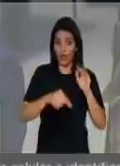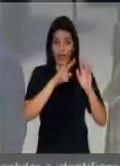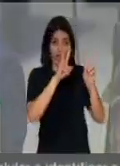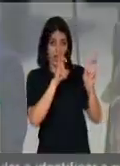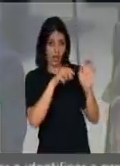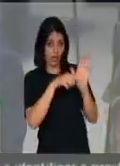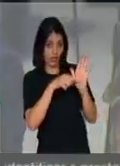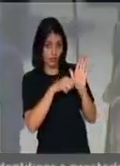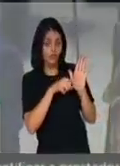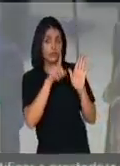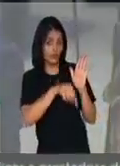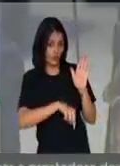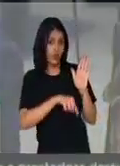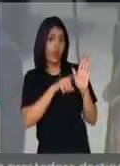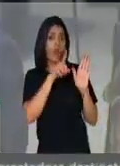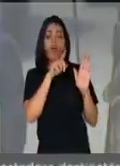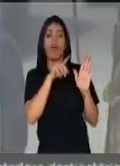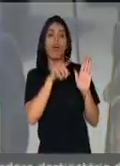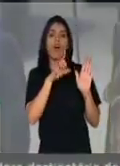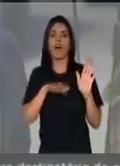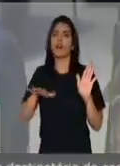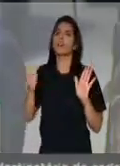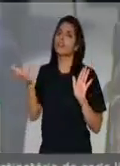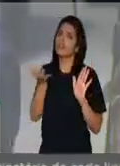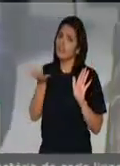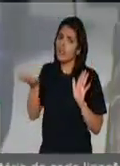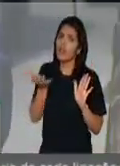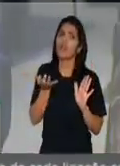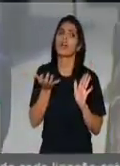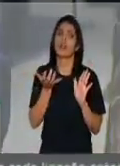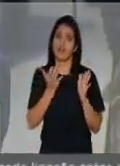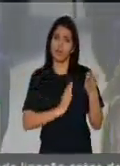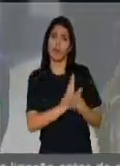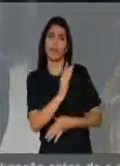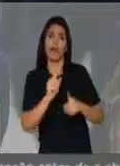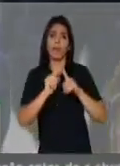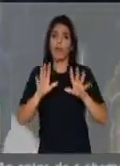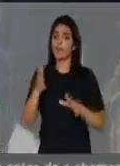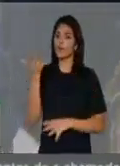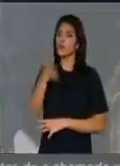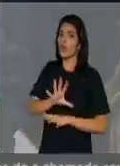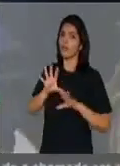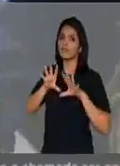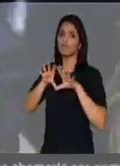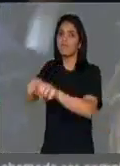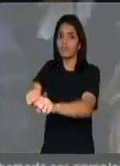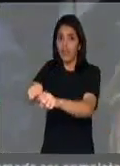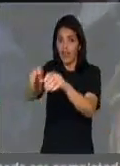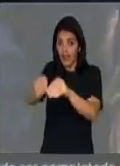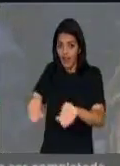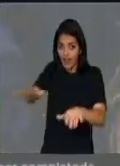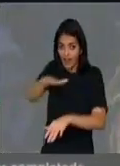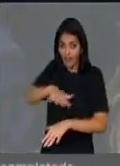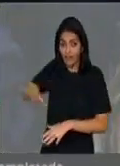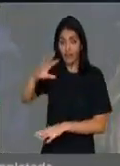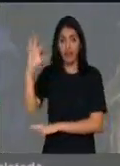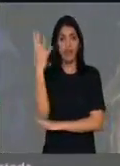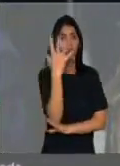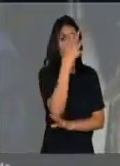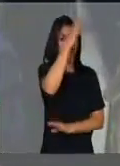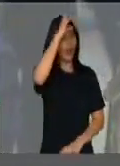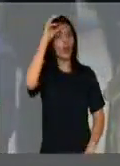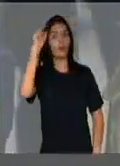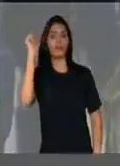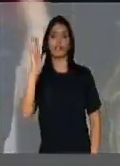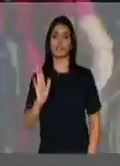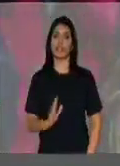pelo menos a sua grande maioria, não estão querendo entrar em áreas da Amazônia brasileira. Pelo contrário, estão querendo substituir